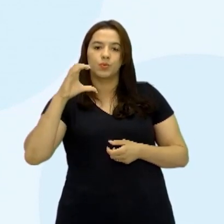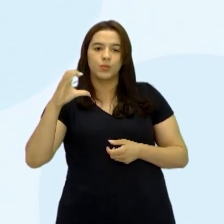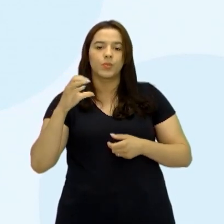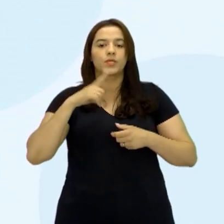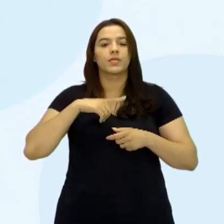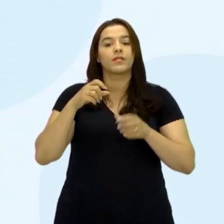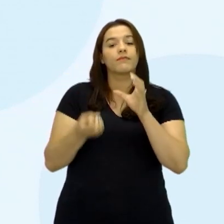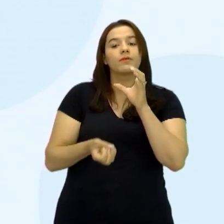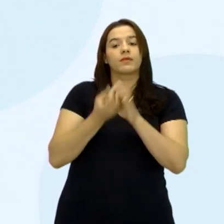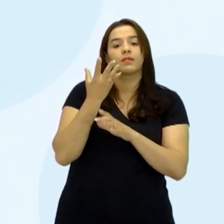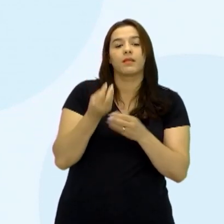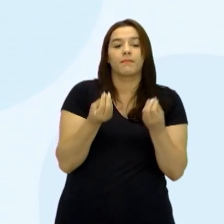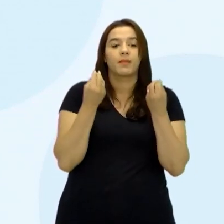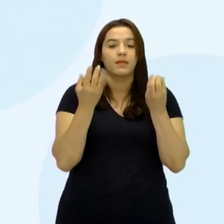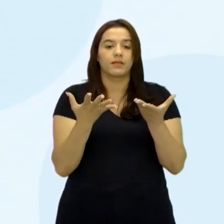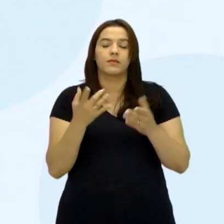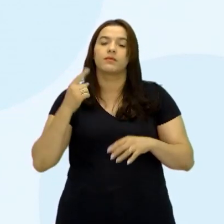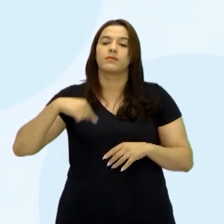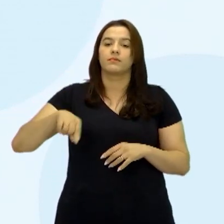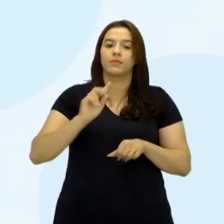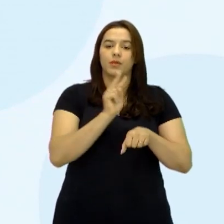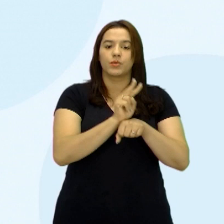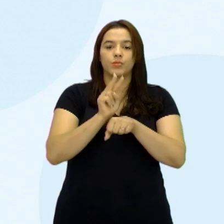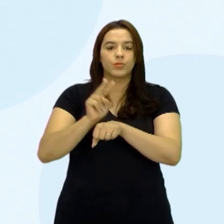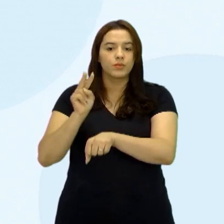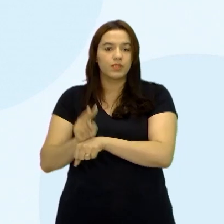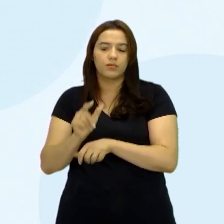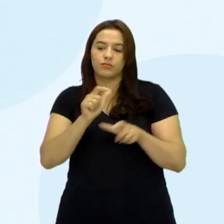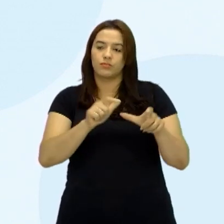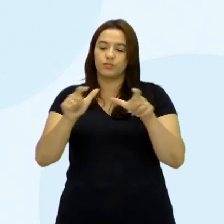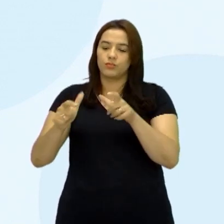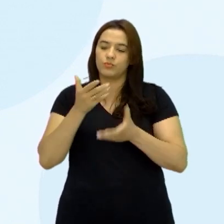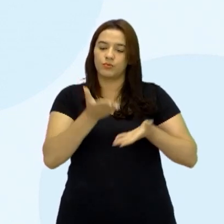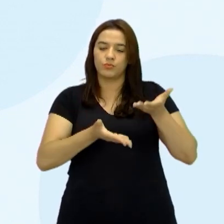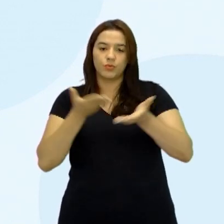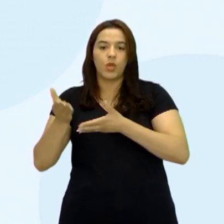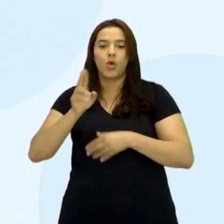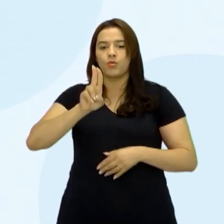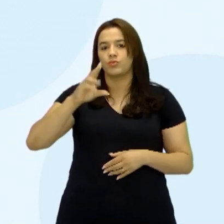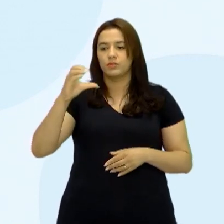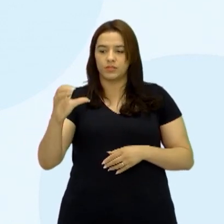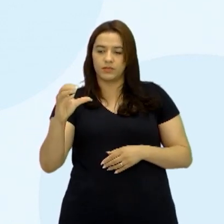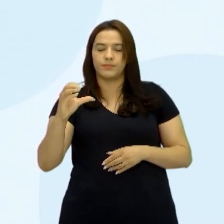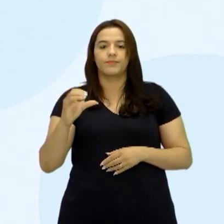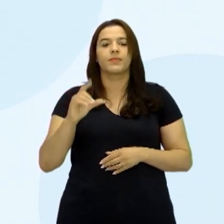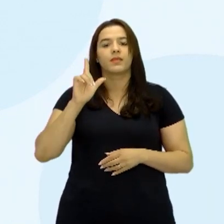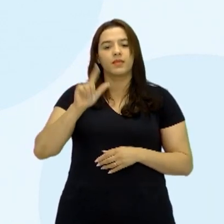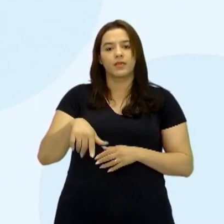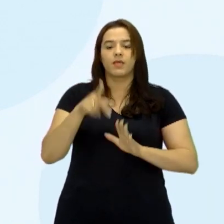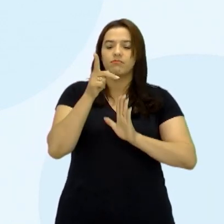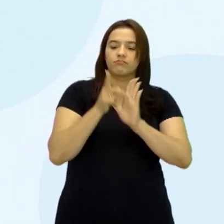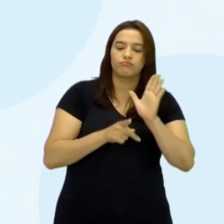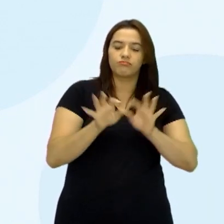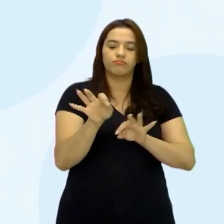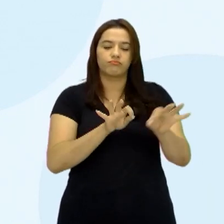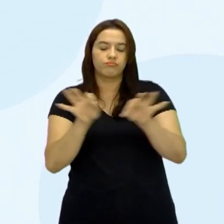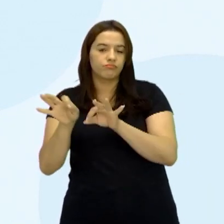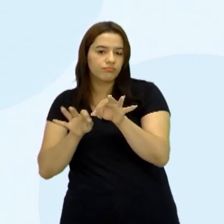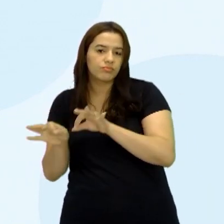forma a potencializar o papel das unidades de conservação, a EOC, de modo que sejam planejadas